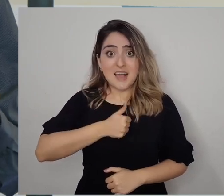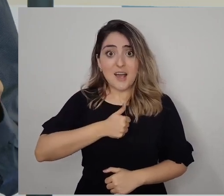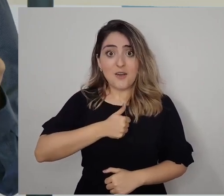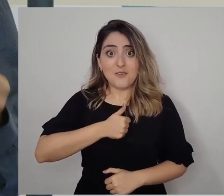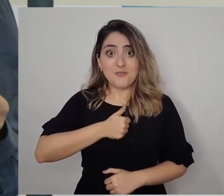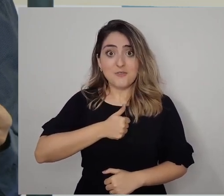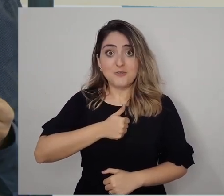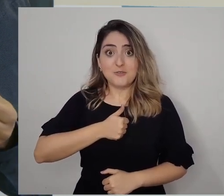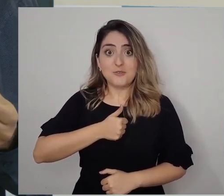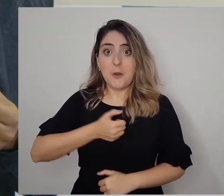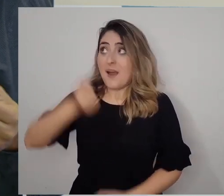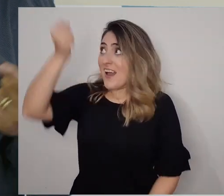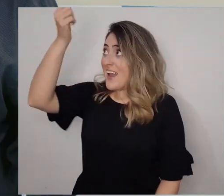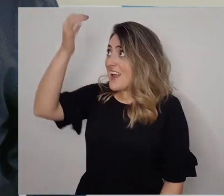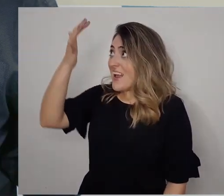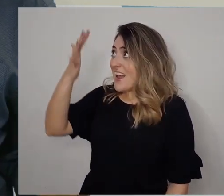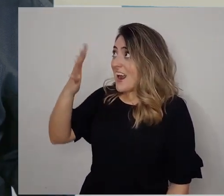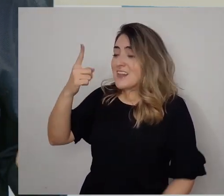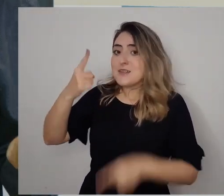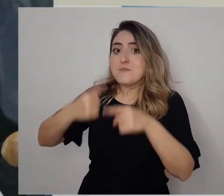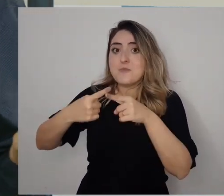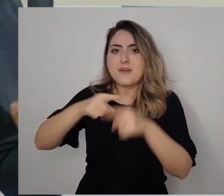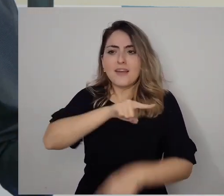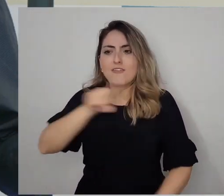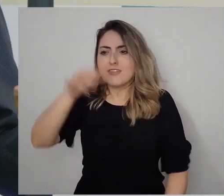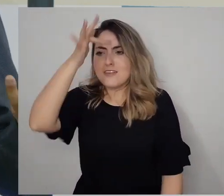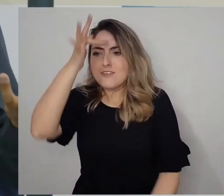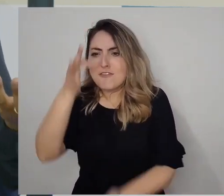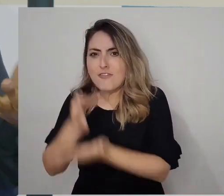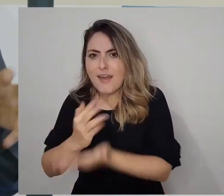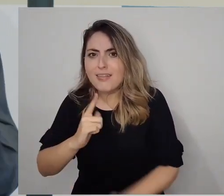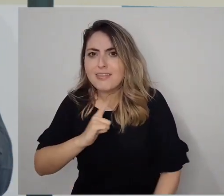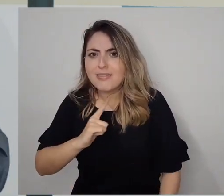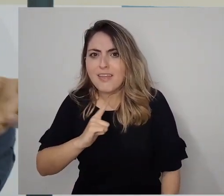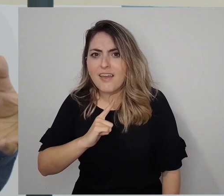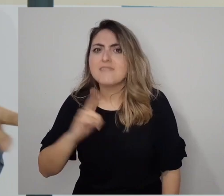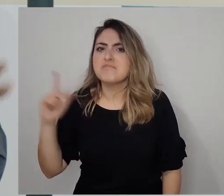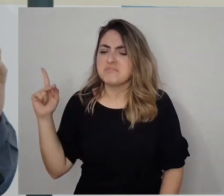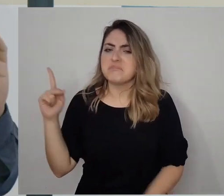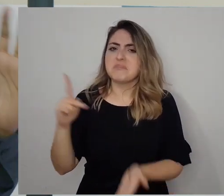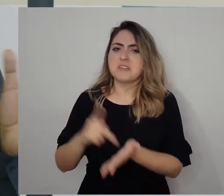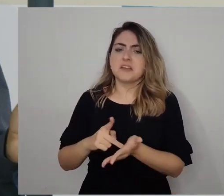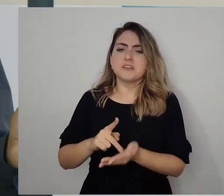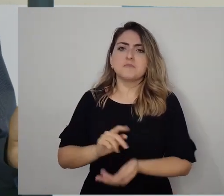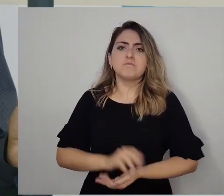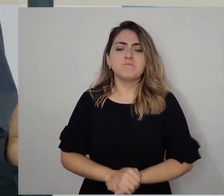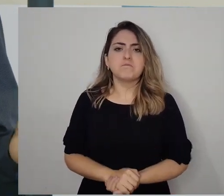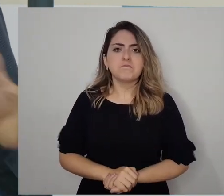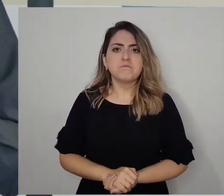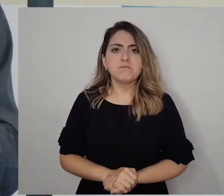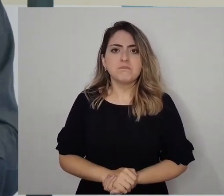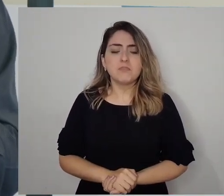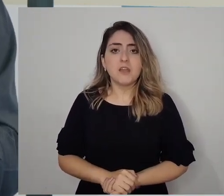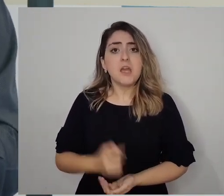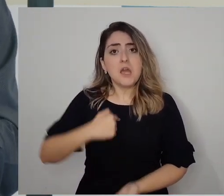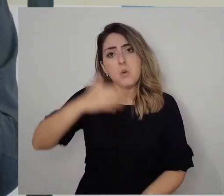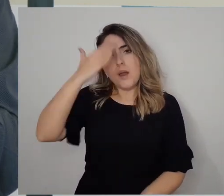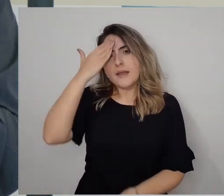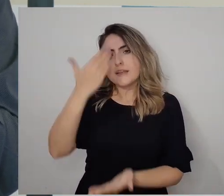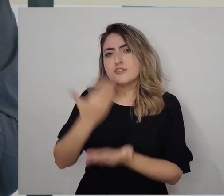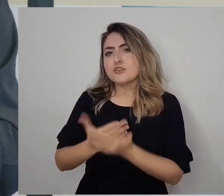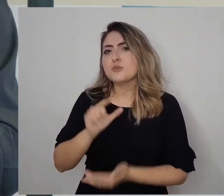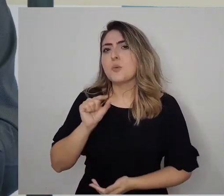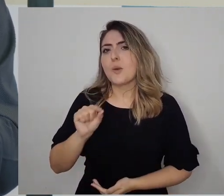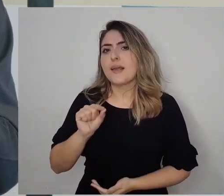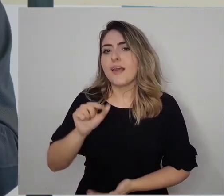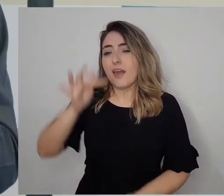fé. E essa fé, alguns diriam essa salvação, dá no mesmo, mas eu acredito que ele esteja